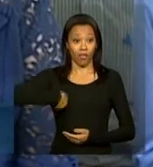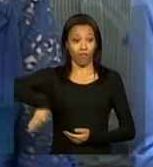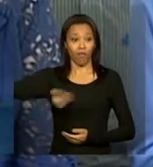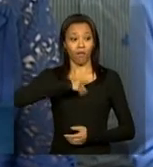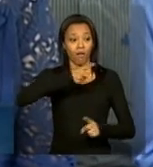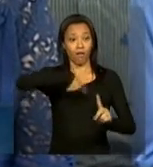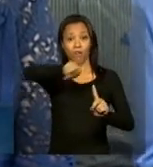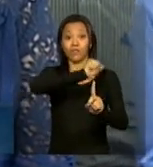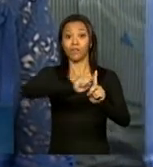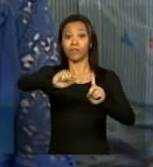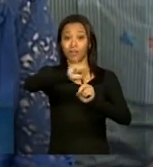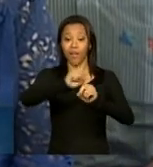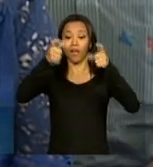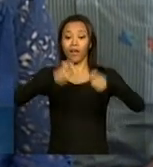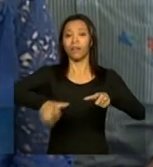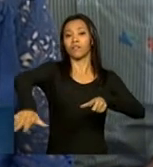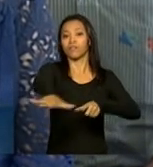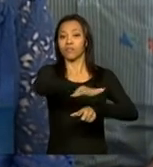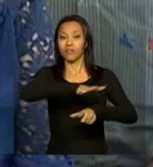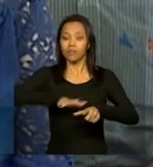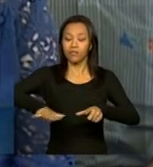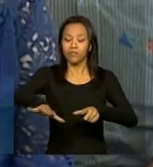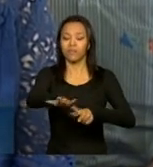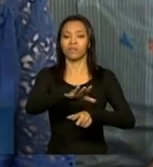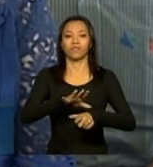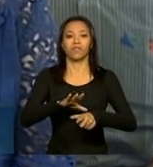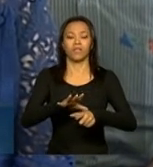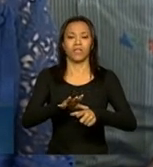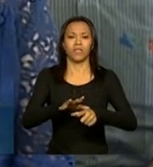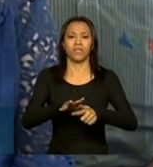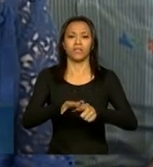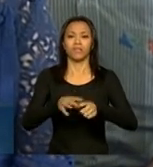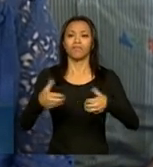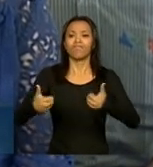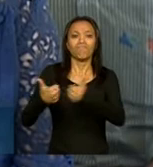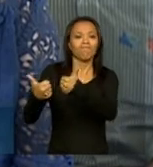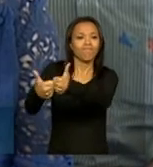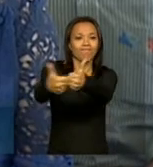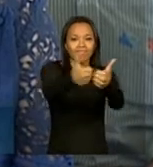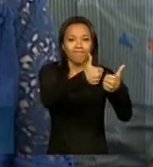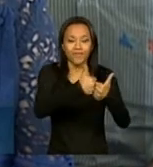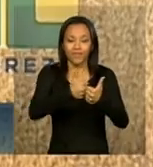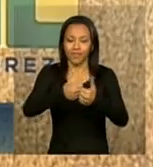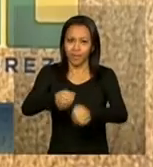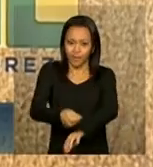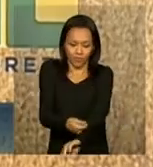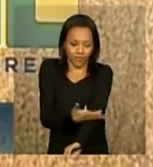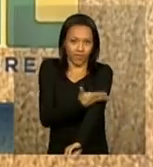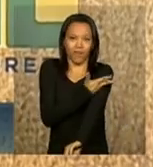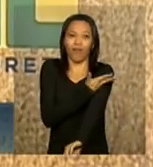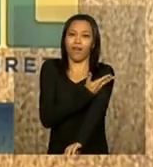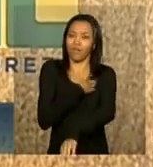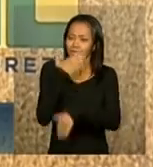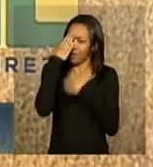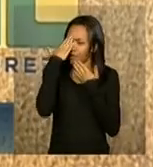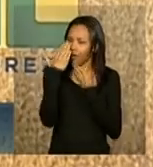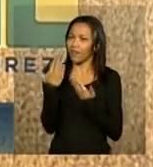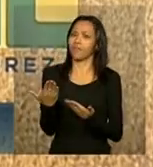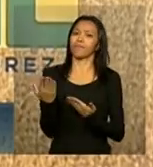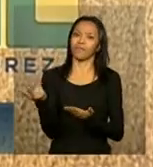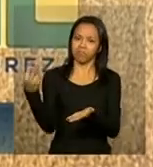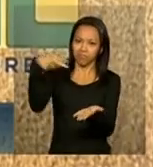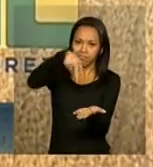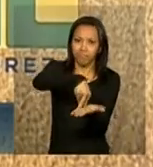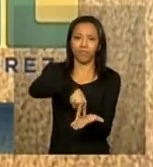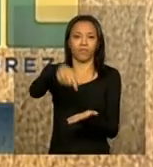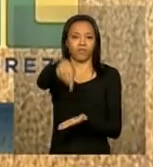sociedade local e a sociedade regional se emociona e agradece muito a sua presença aqui.